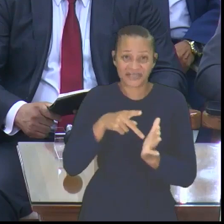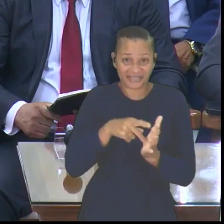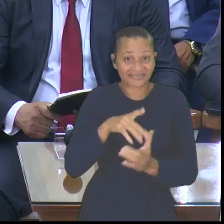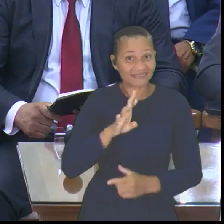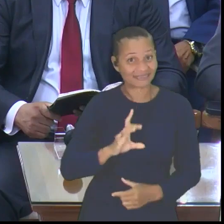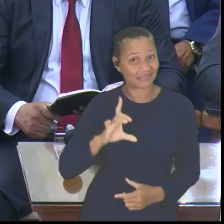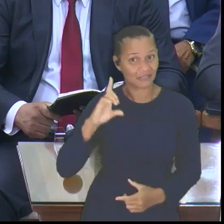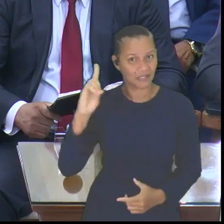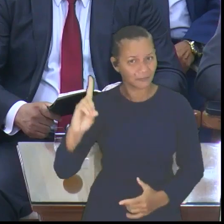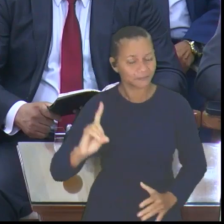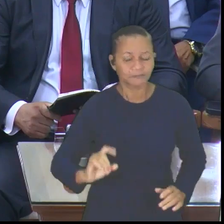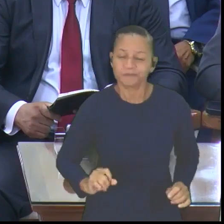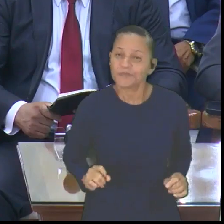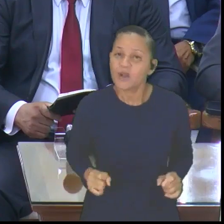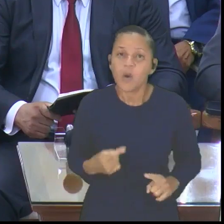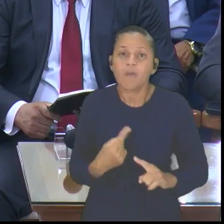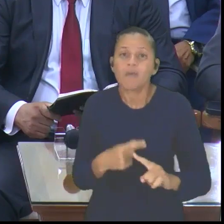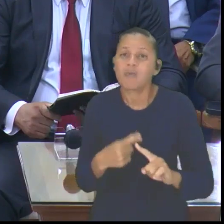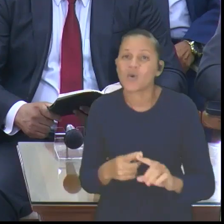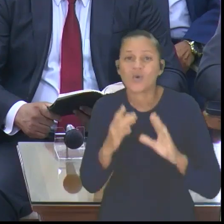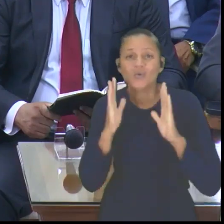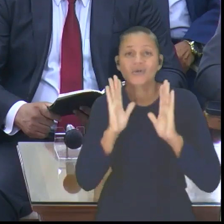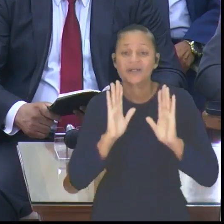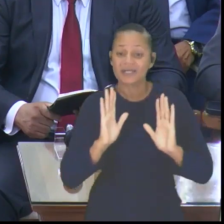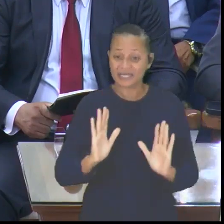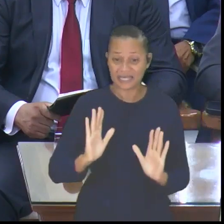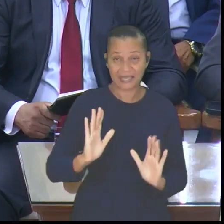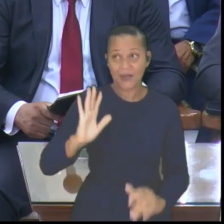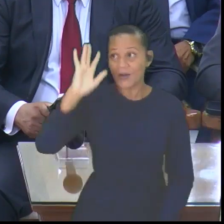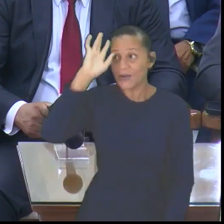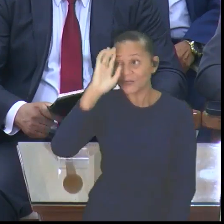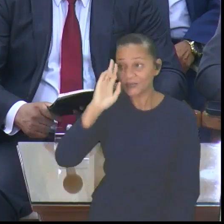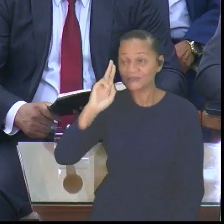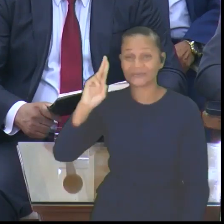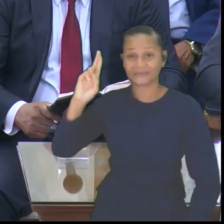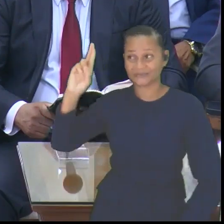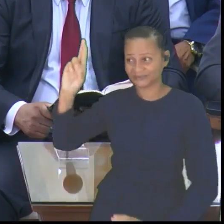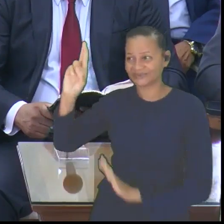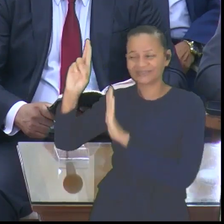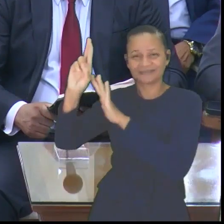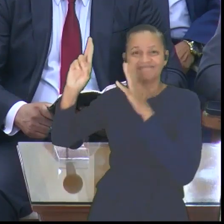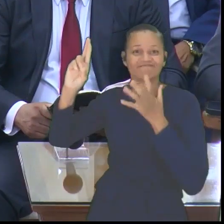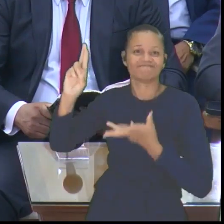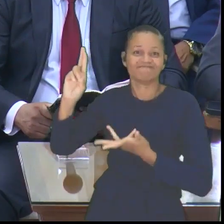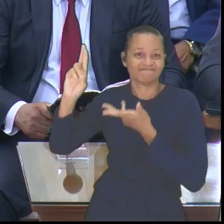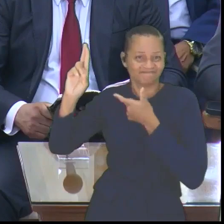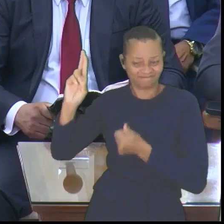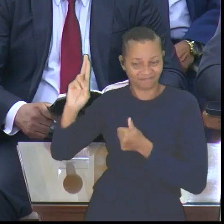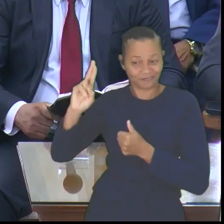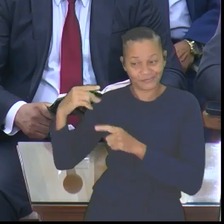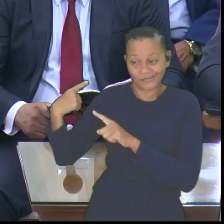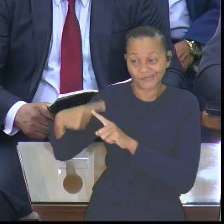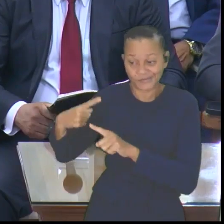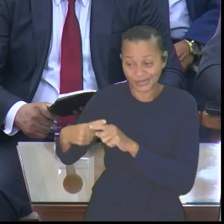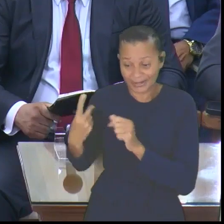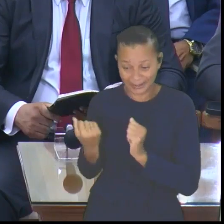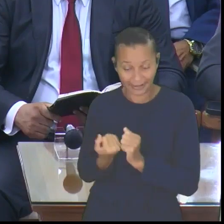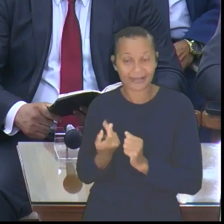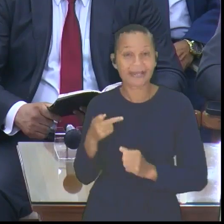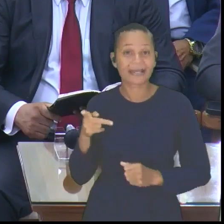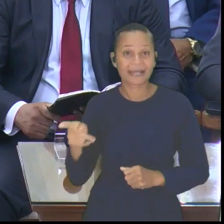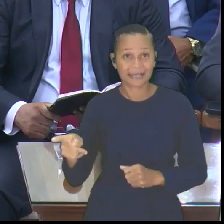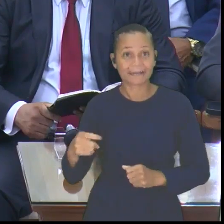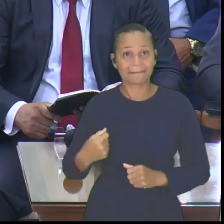que da mesma forma que estava nos planos de Pedro matar Tiago, e